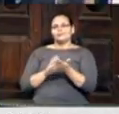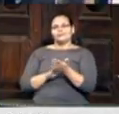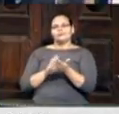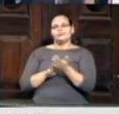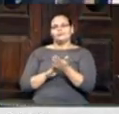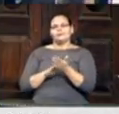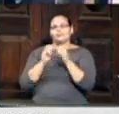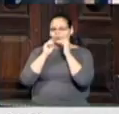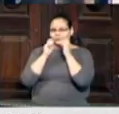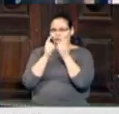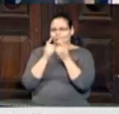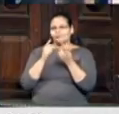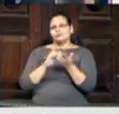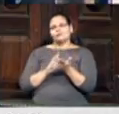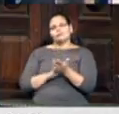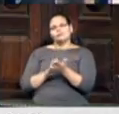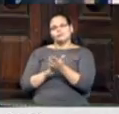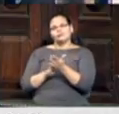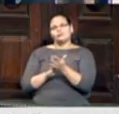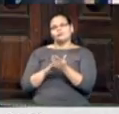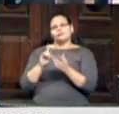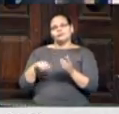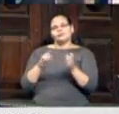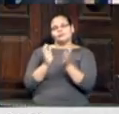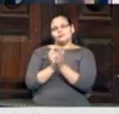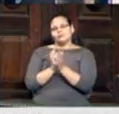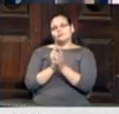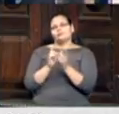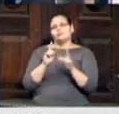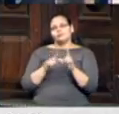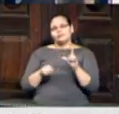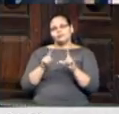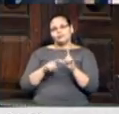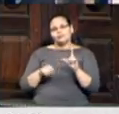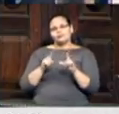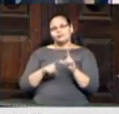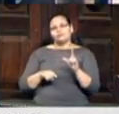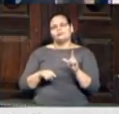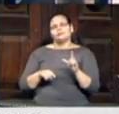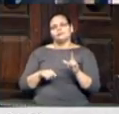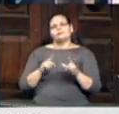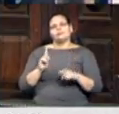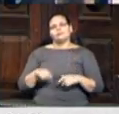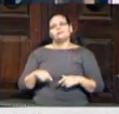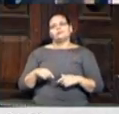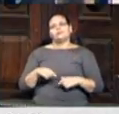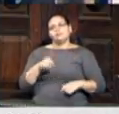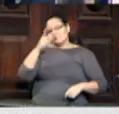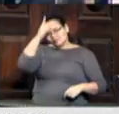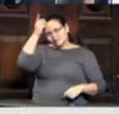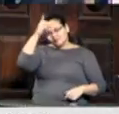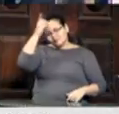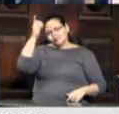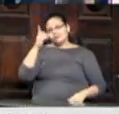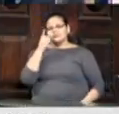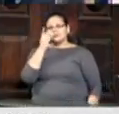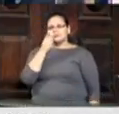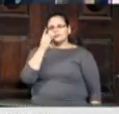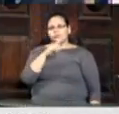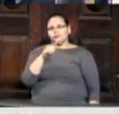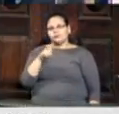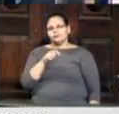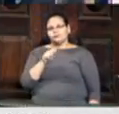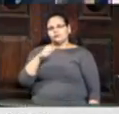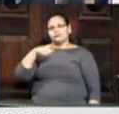homenagear uma academia de letras, ideia do deputado Zaqueu. Isso não só